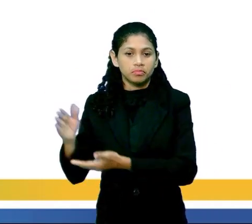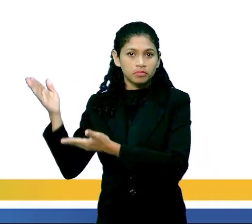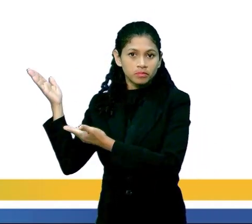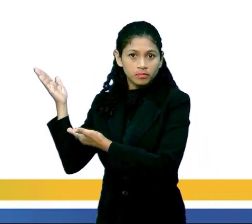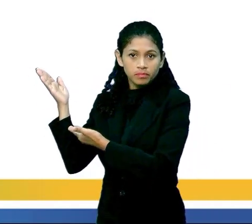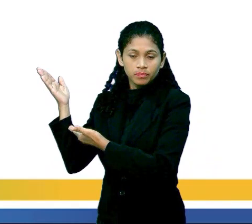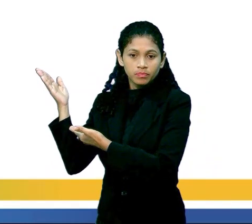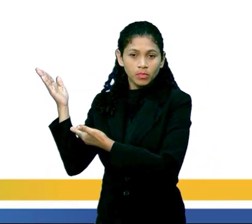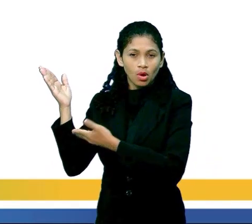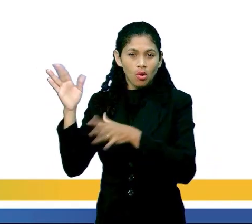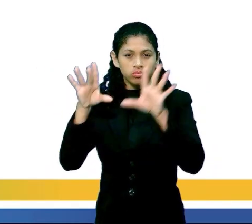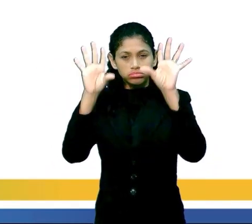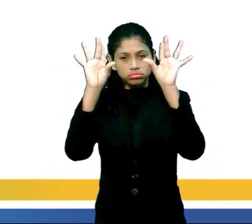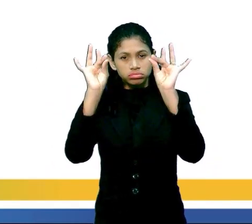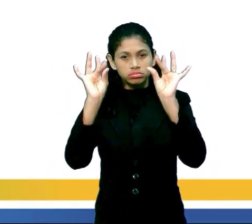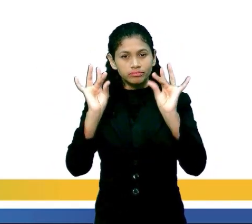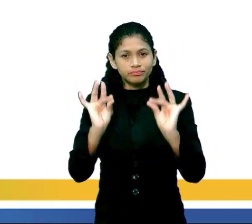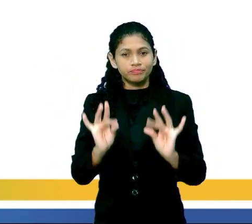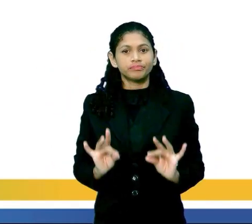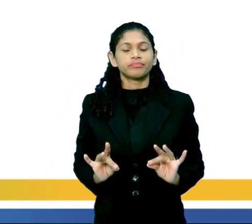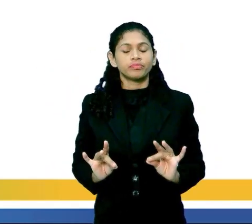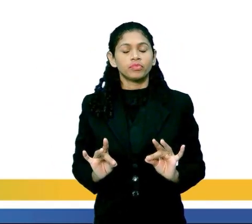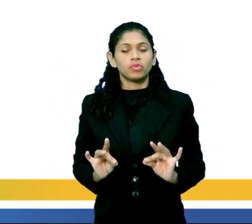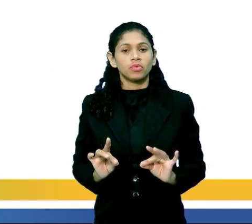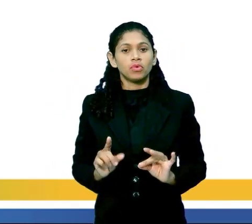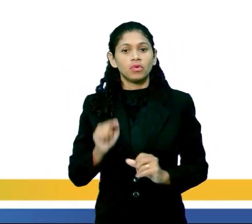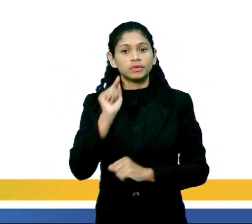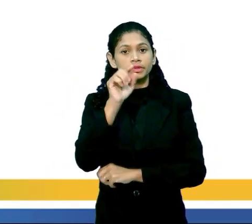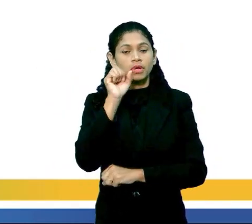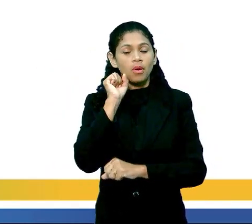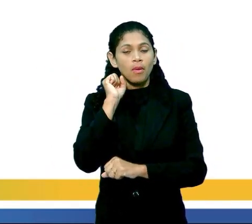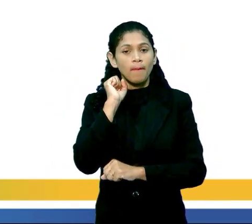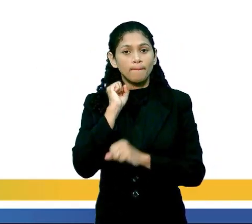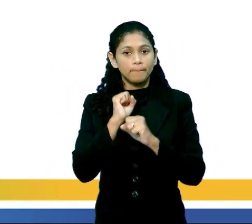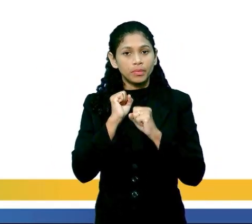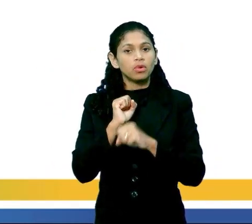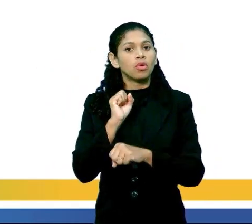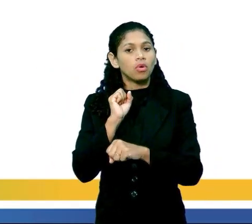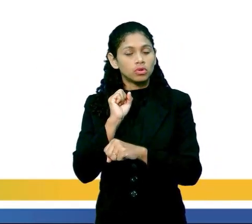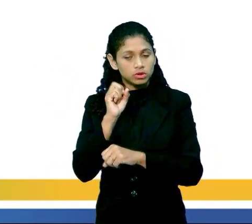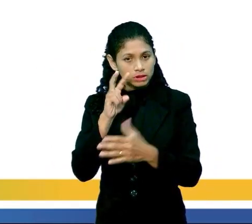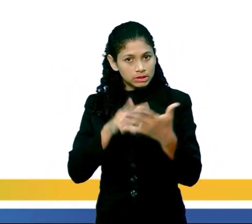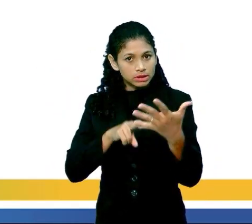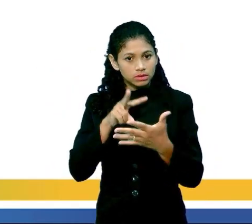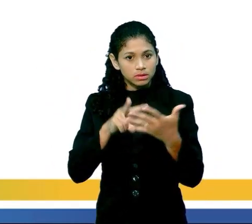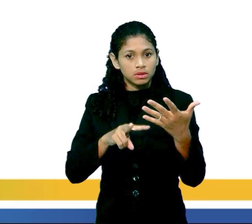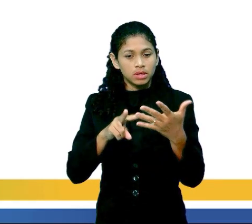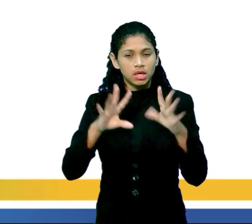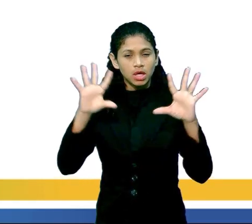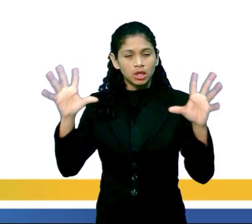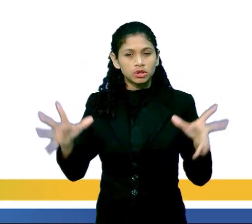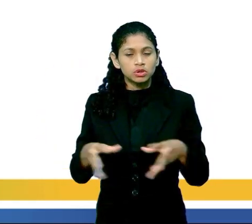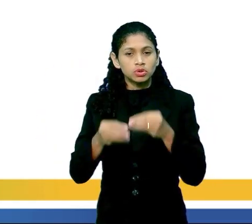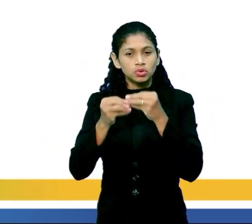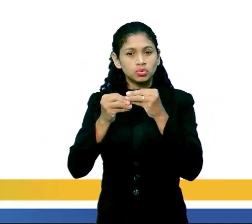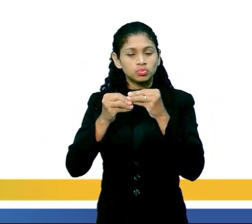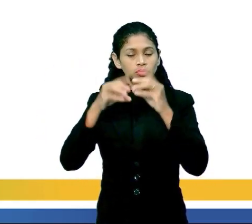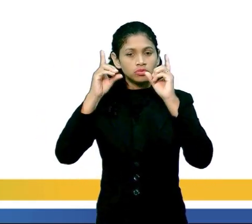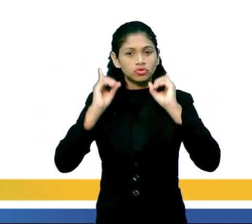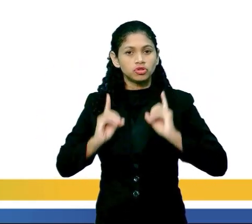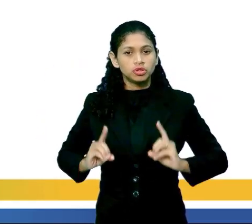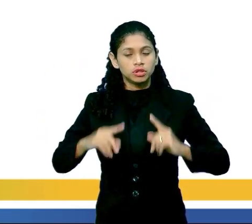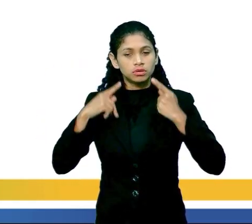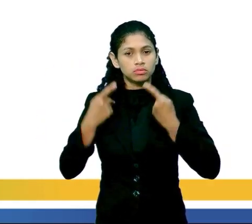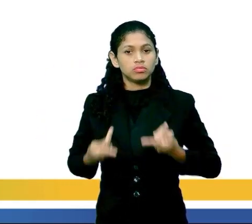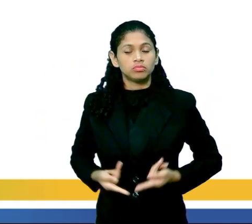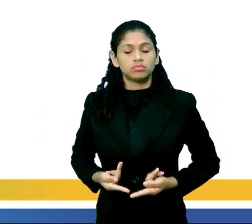alguns tópicos, né? Você pode ler. Em resumo, direitos humanos são tudo aquilo que as